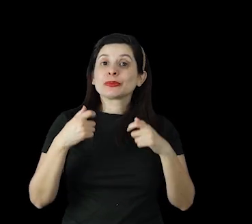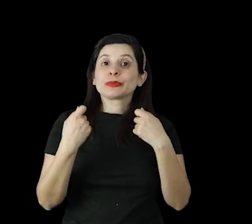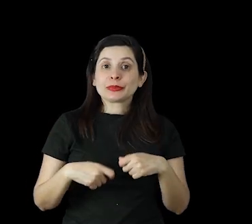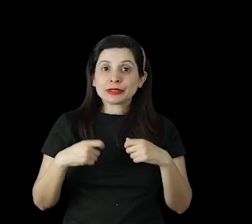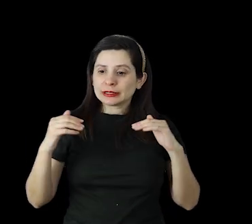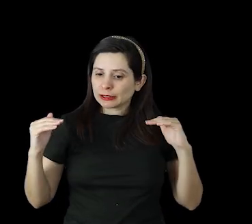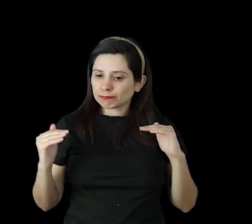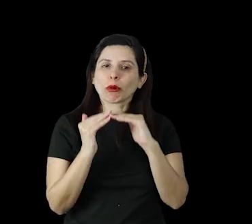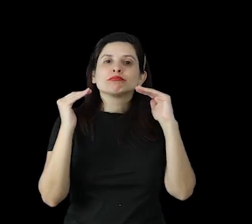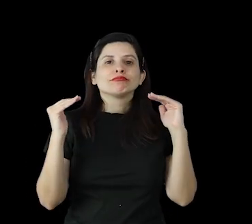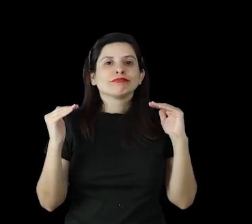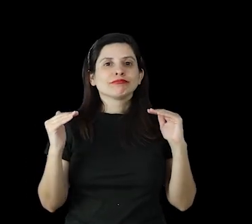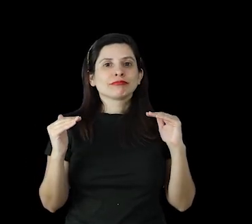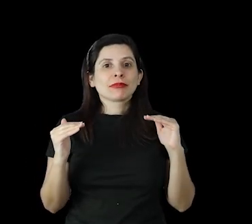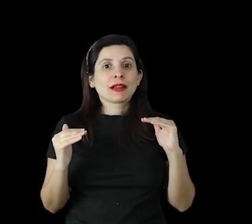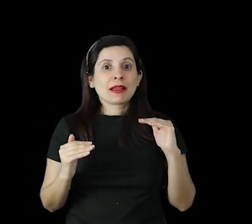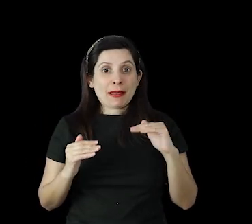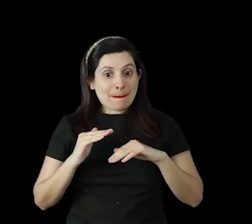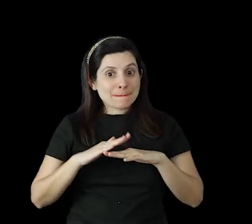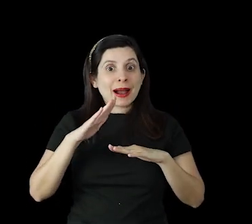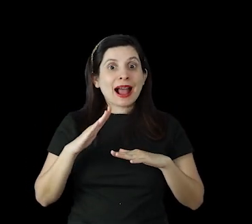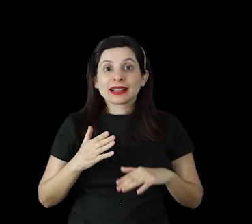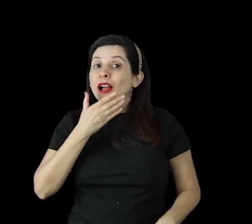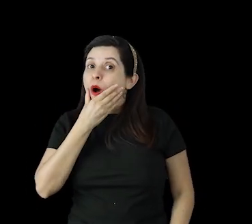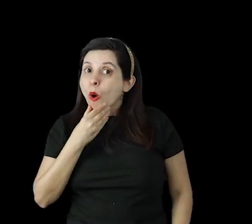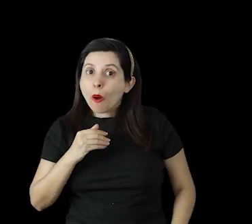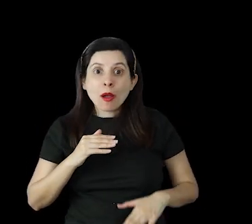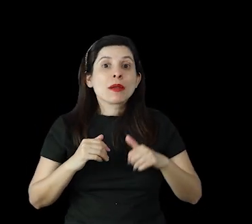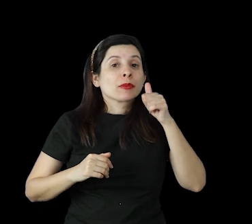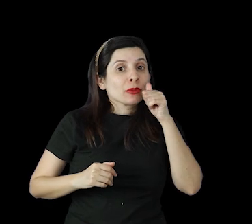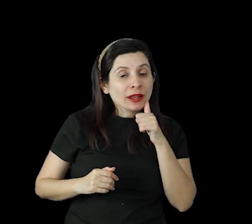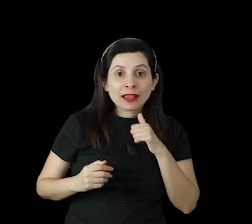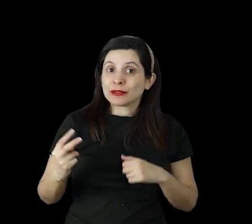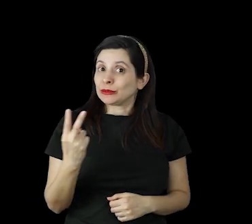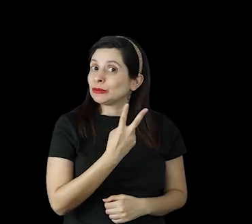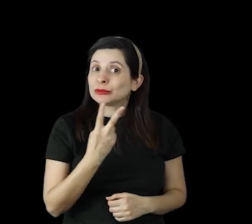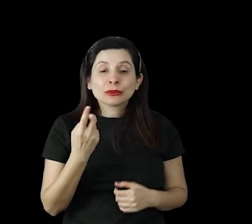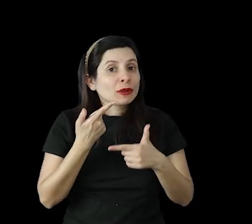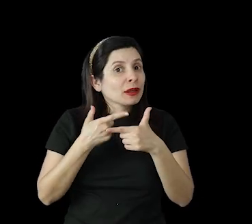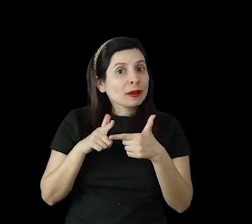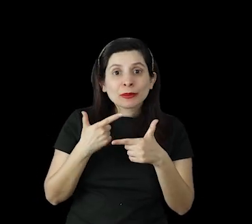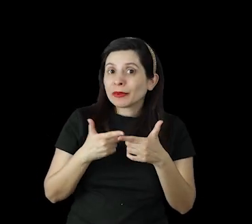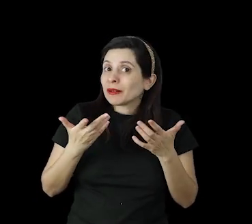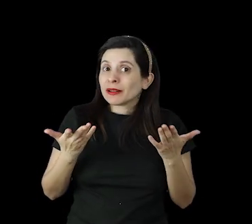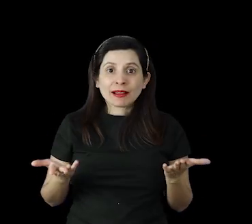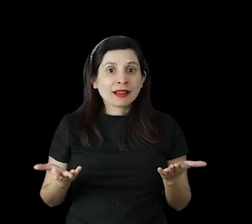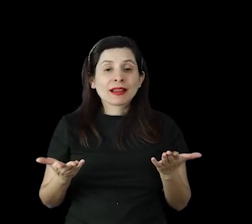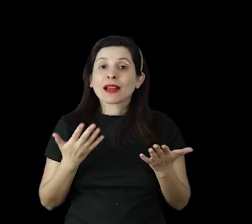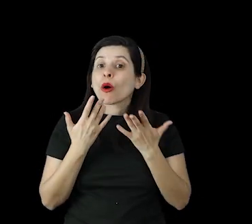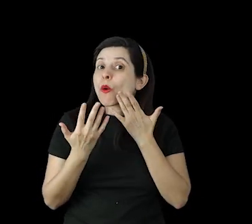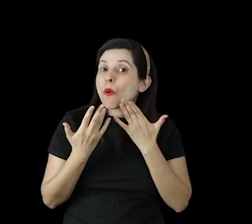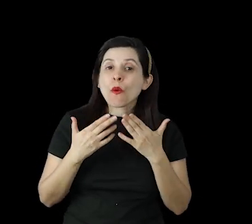de equidade, mas homens e mulheres são problemáticos, né, independente da raça, independente da cor,